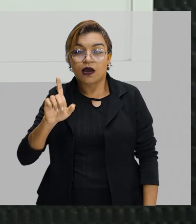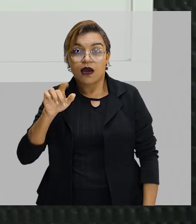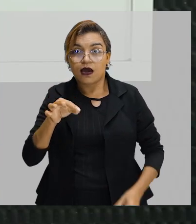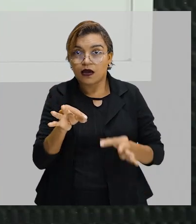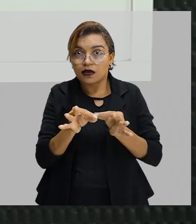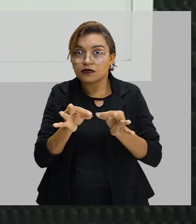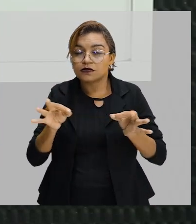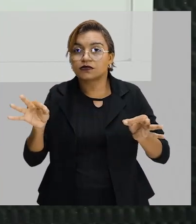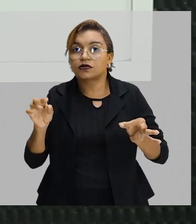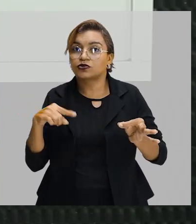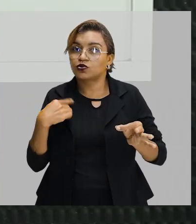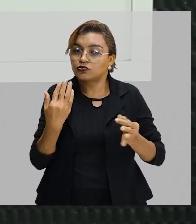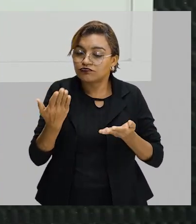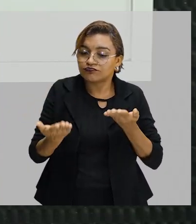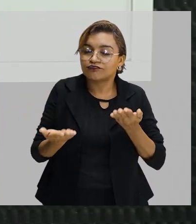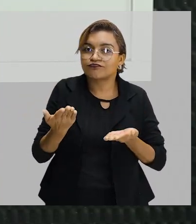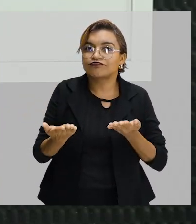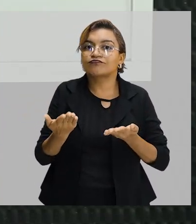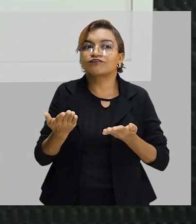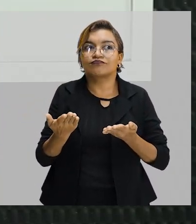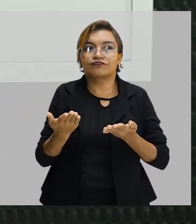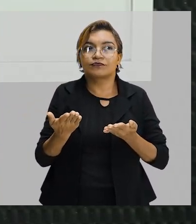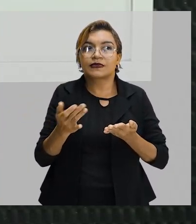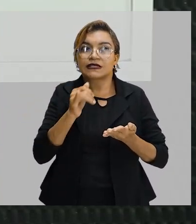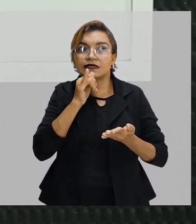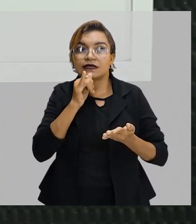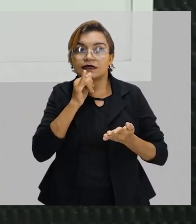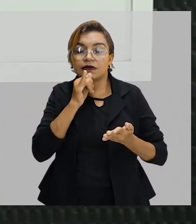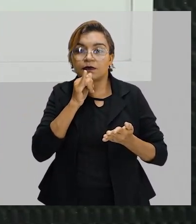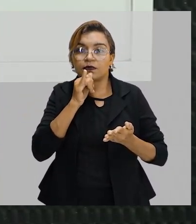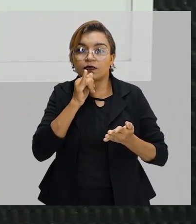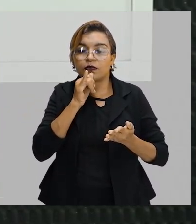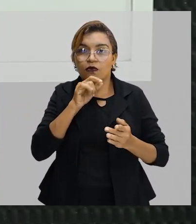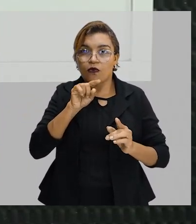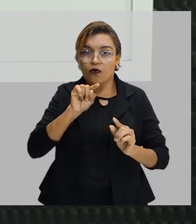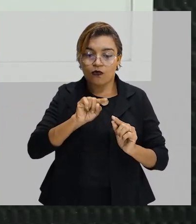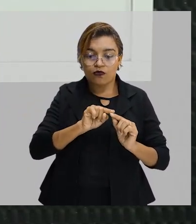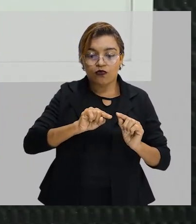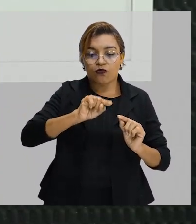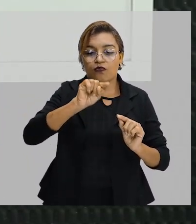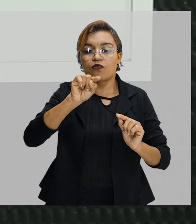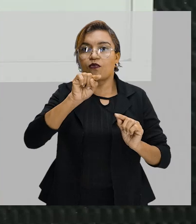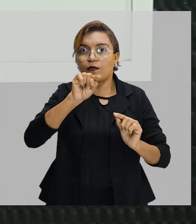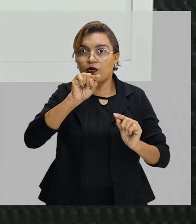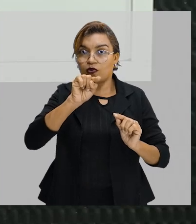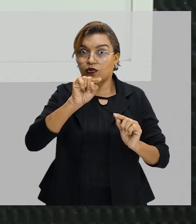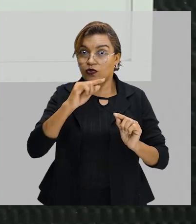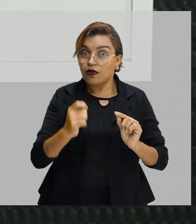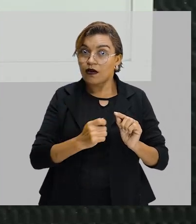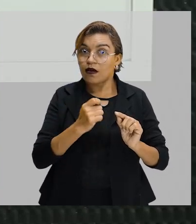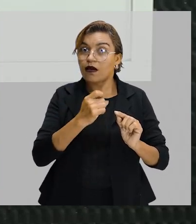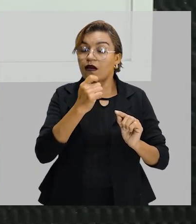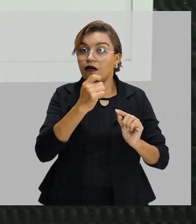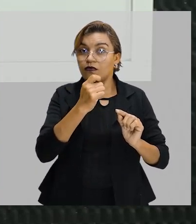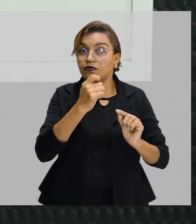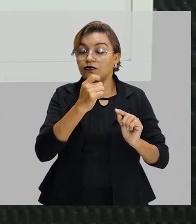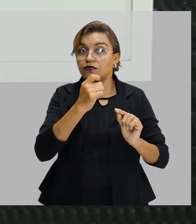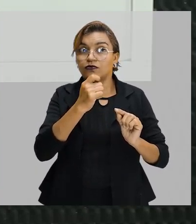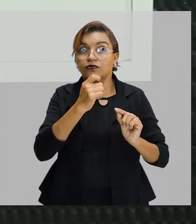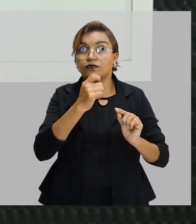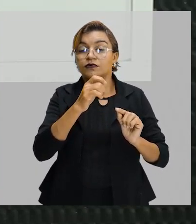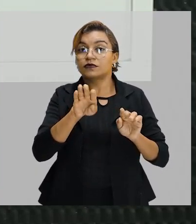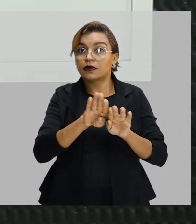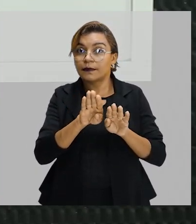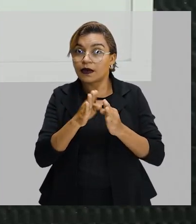do nosso equilíbrio ao ponto mais alto e o nosso equilíbrio ao ponto mais baixo.